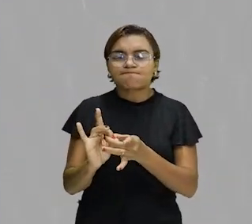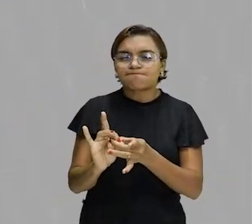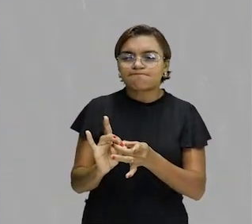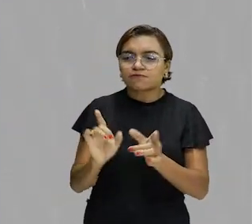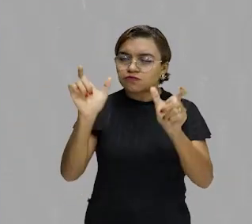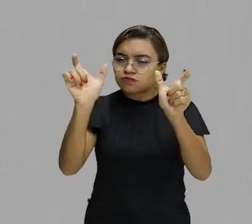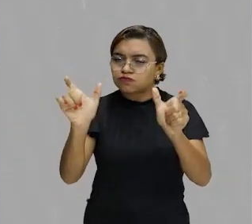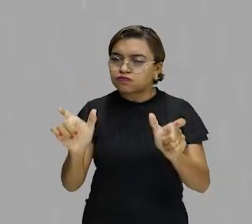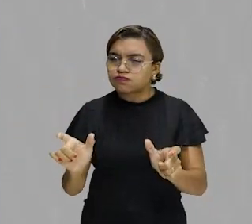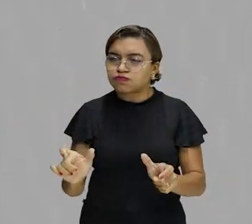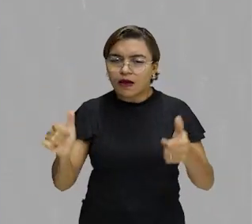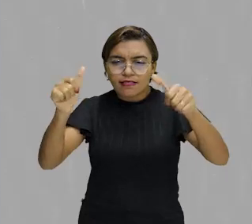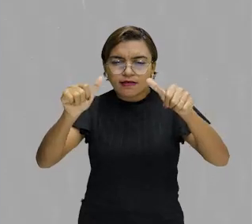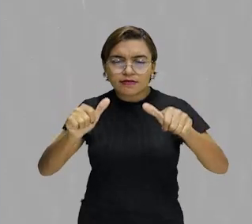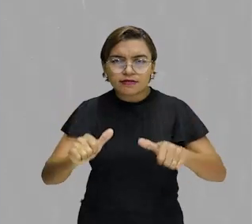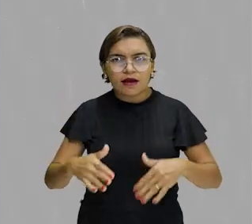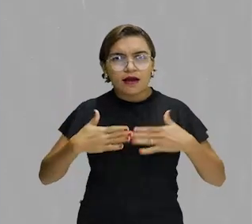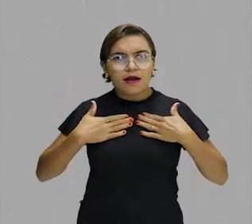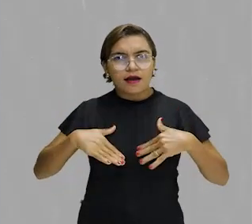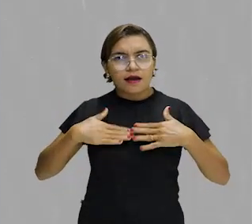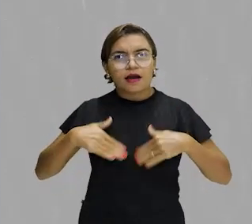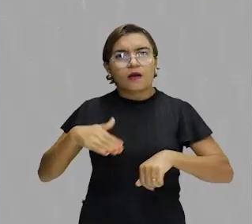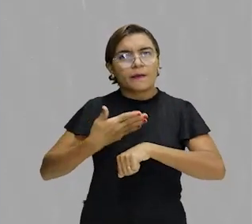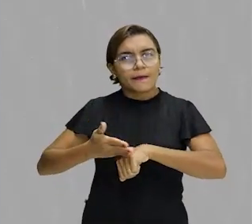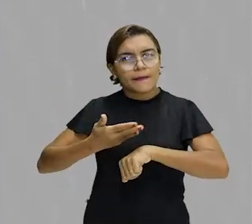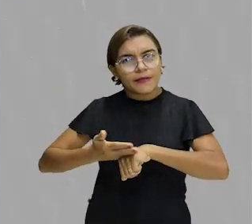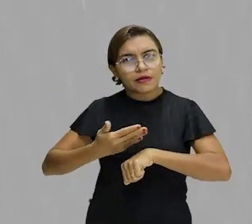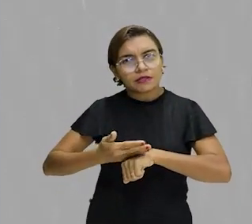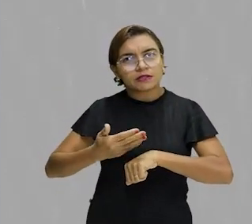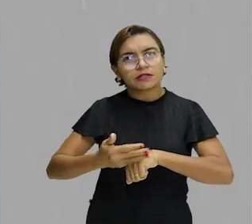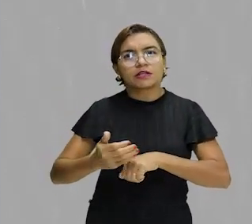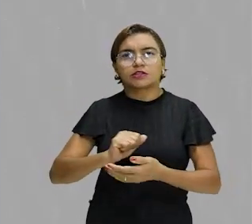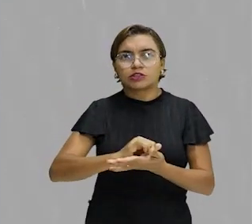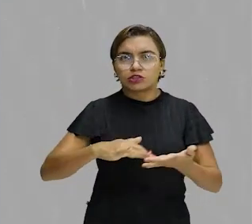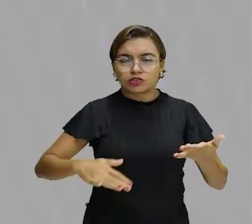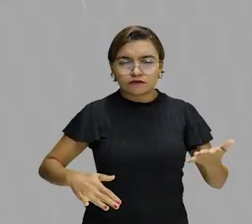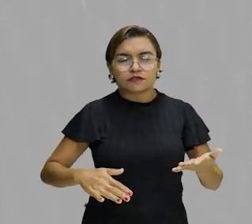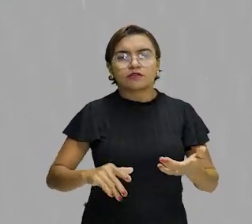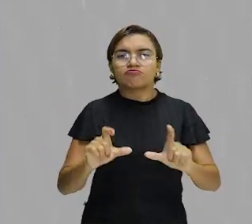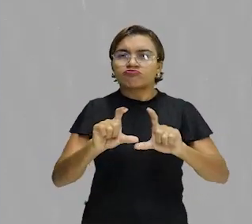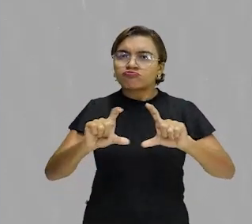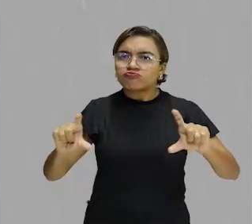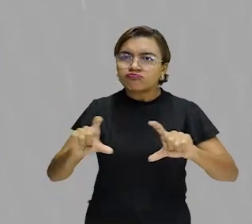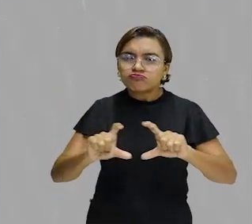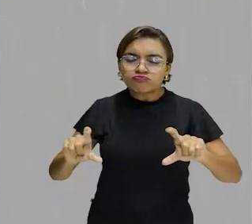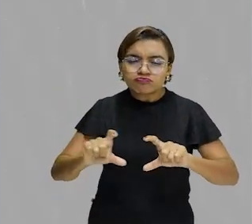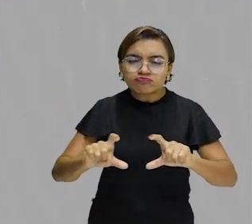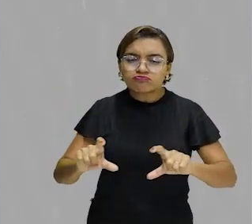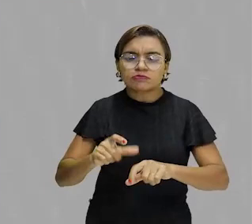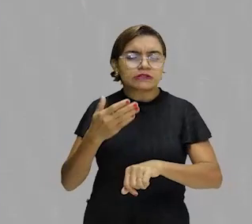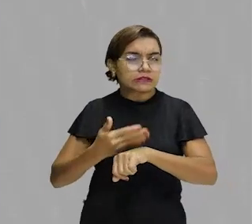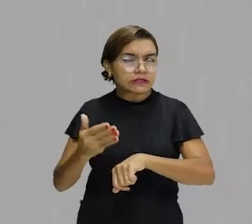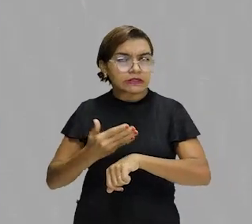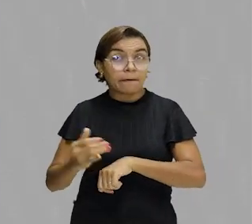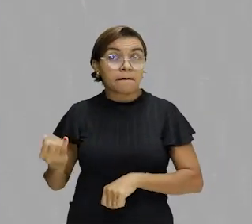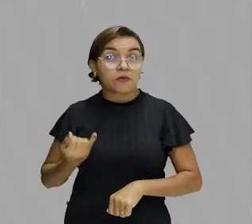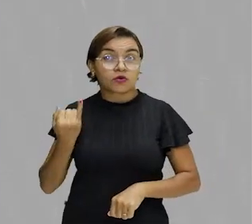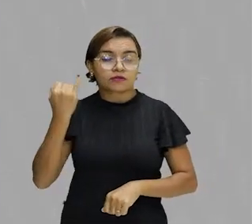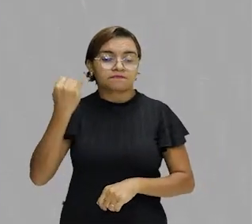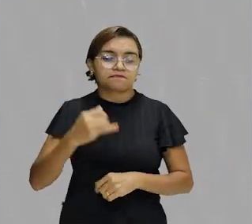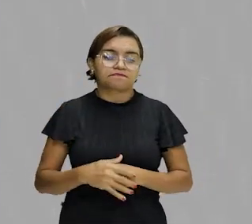Tá bom, gente? Vamos continuar. Agora sim, nós vamos apresentar para você o conceito de função inversa, porque